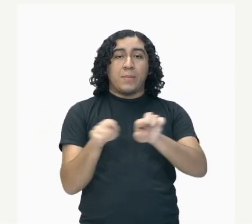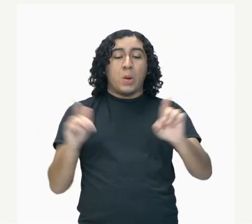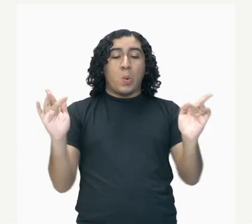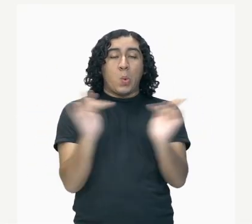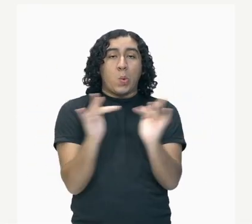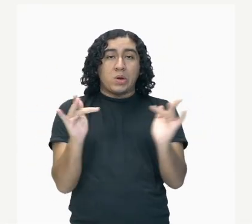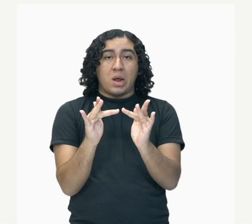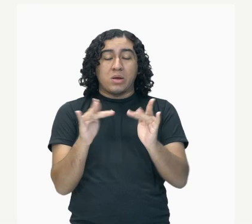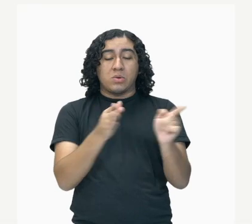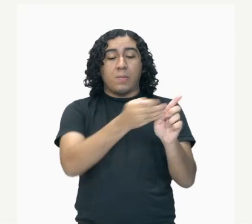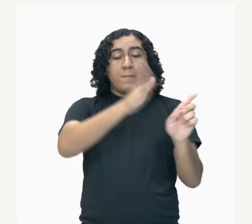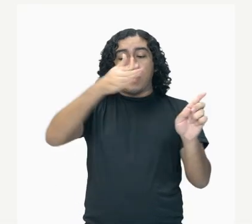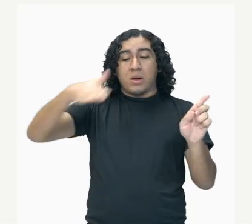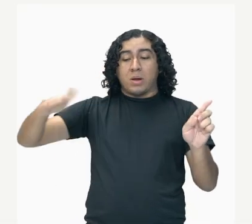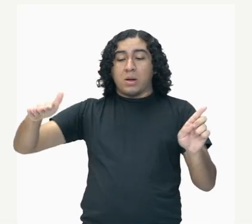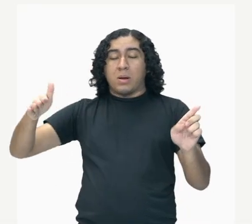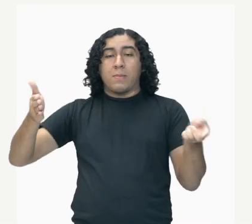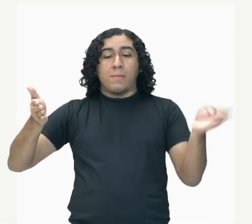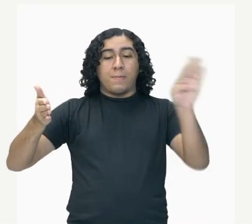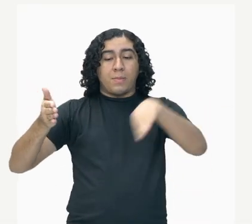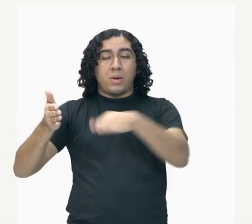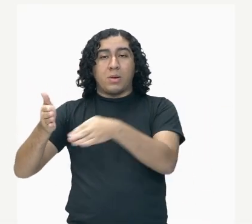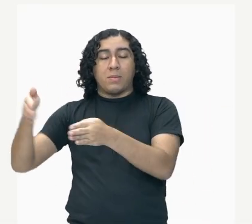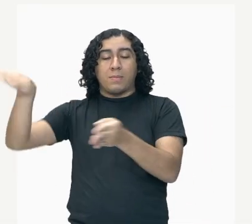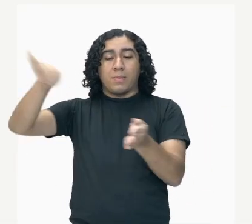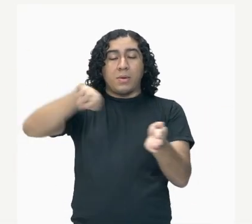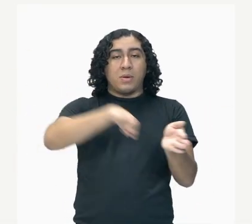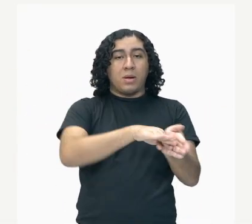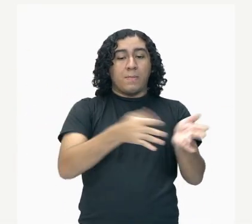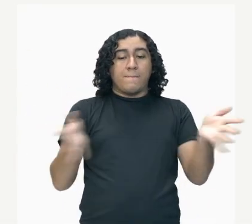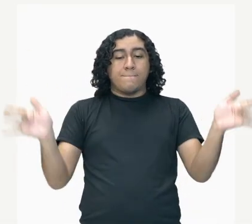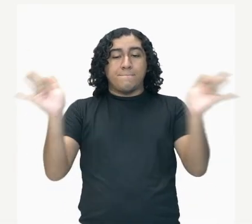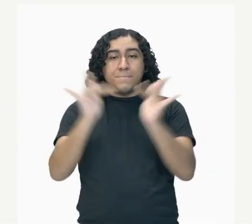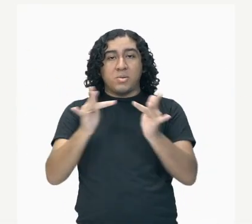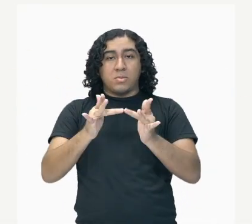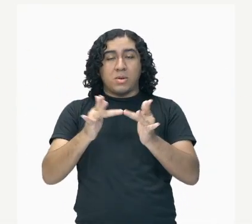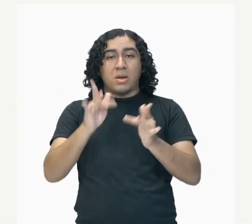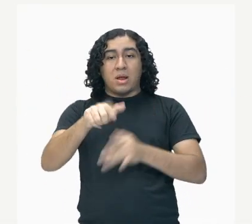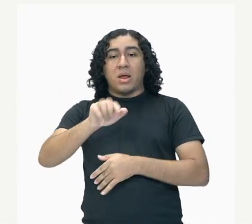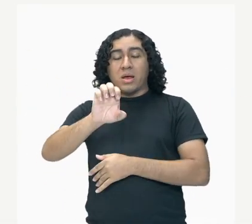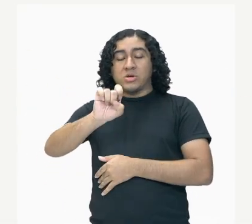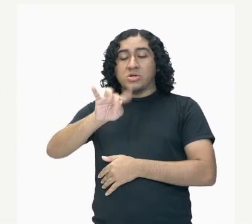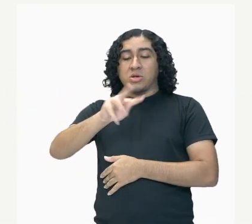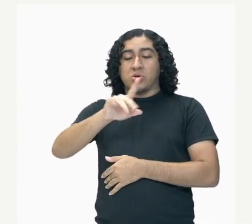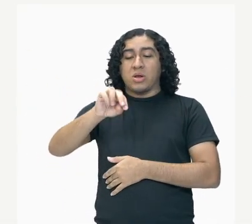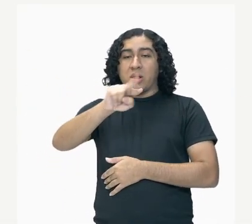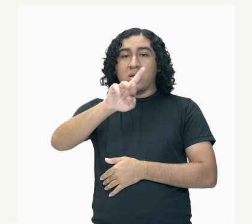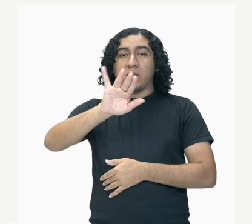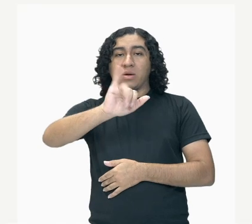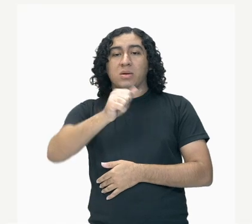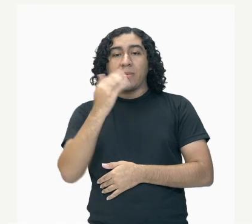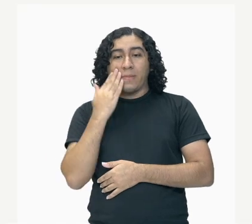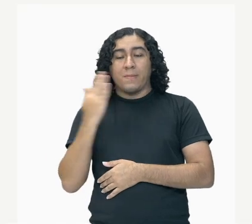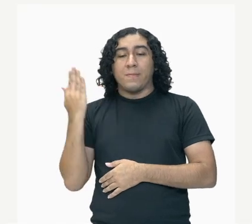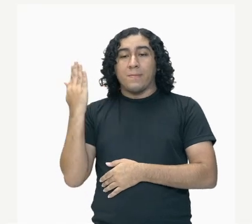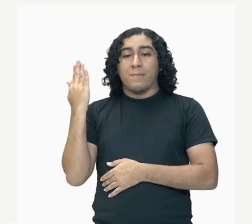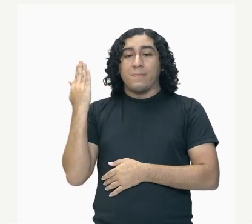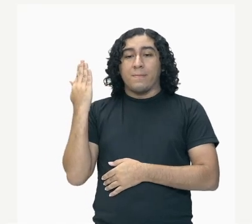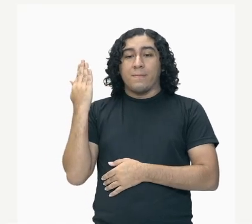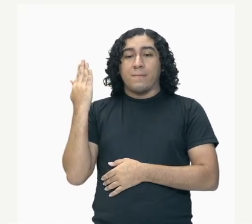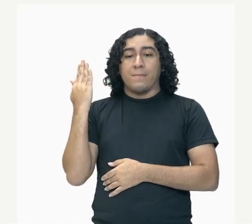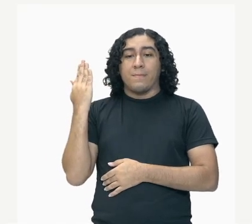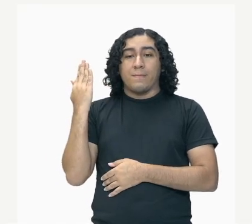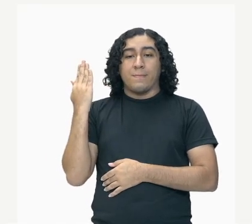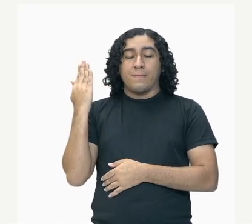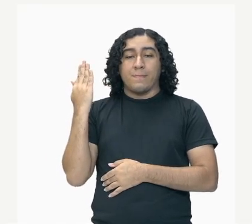ondas gera o que eu chamo de onda estacionária que é o que você tá vendo aqui no final Olha isso aqui